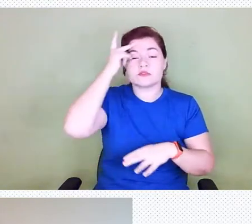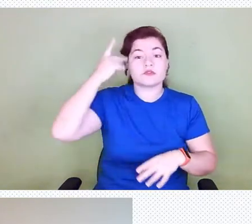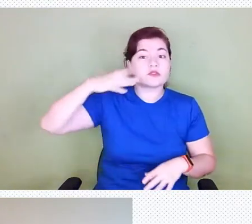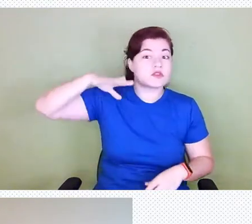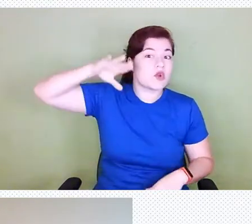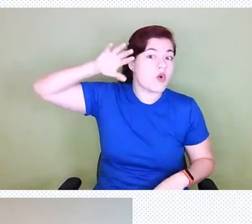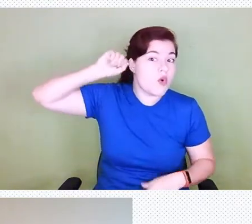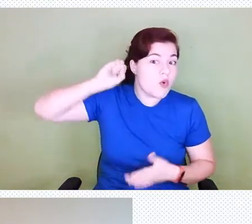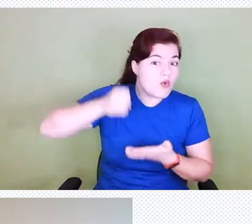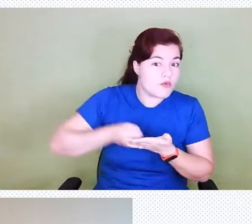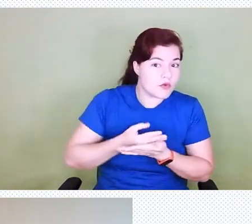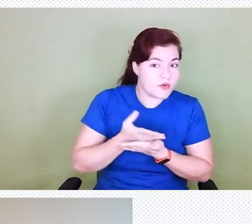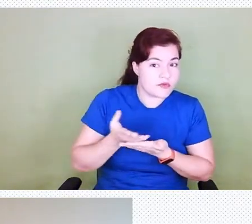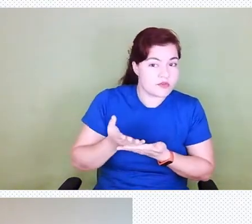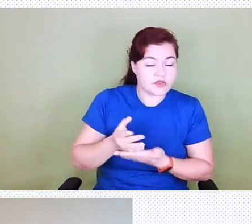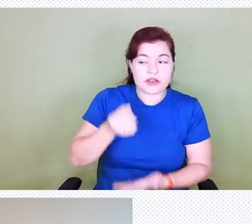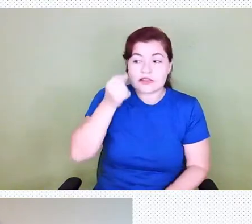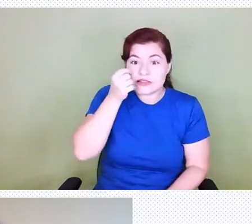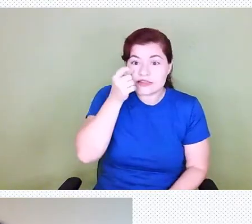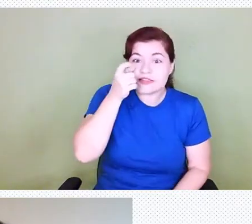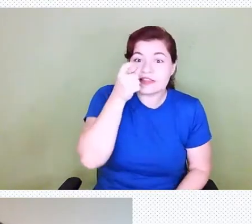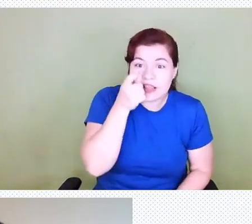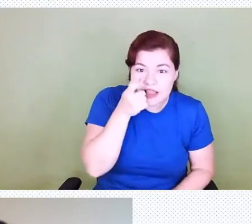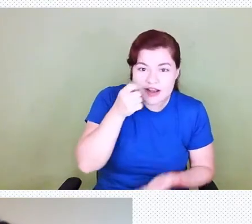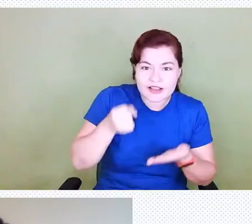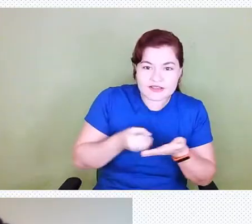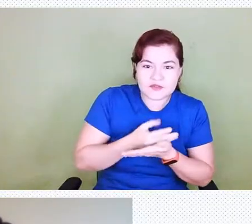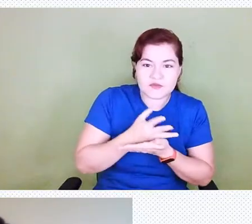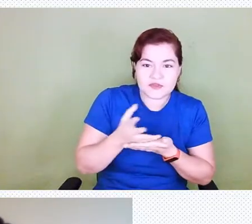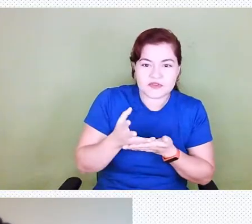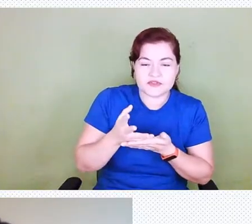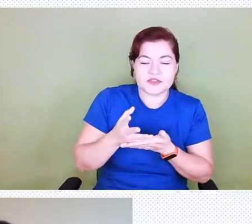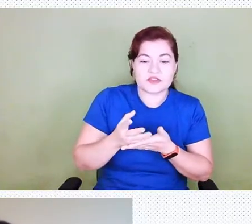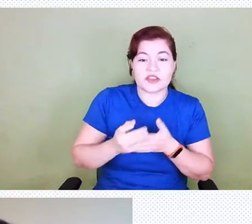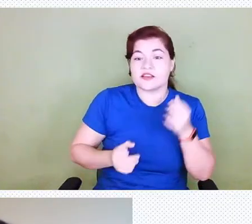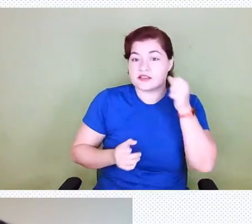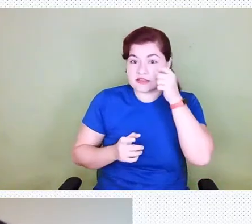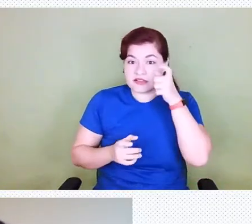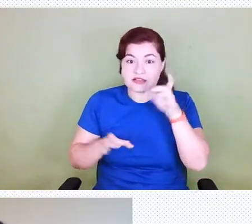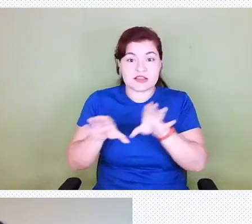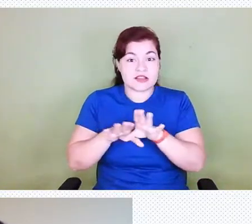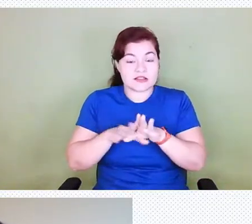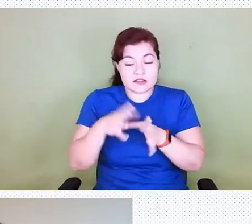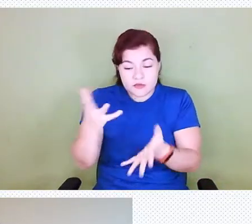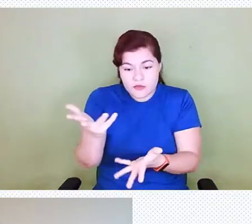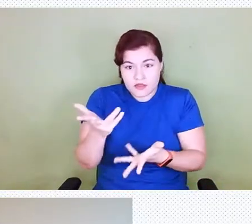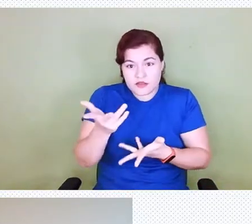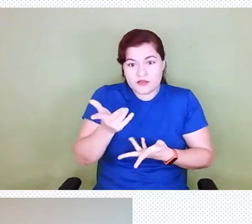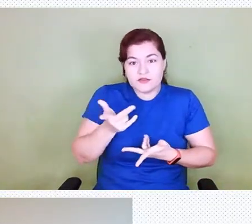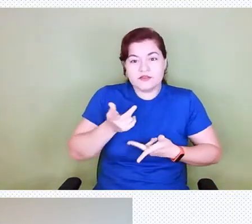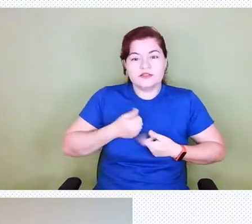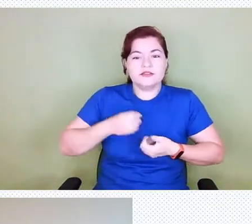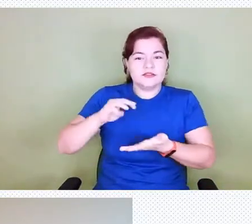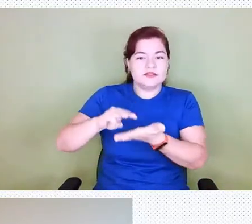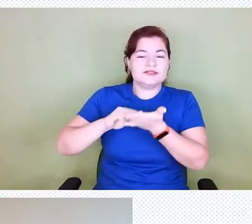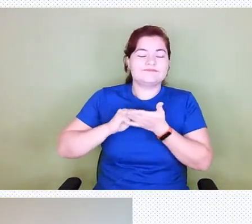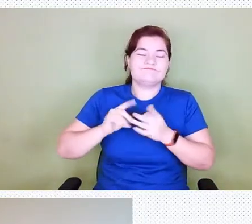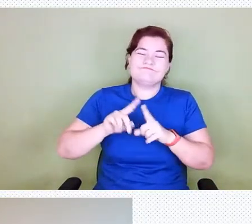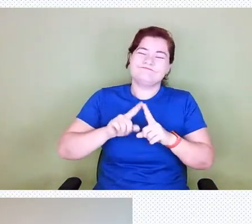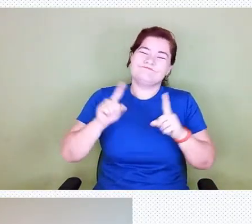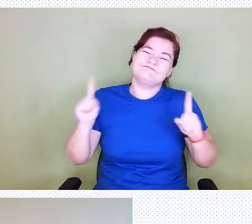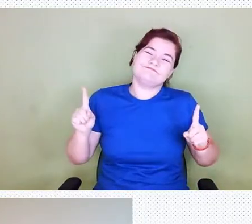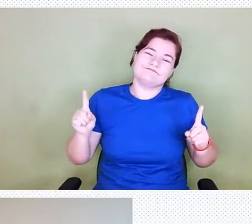se interessam por elas e interessam-se também por recebê-las, por essas mensagens. Mas, no